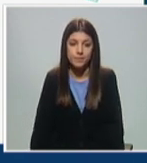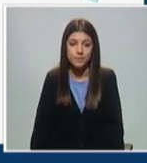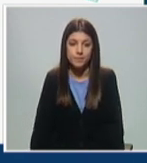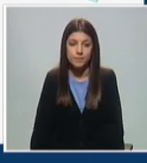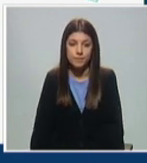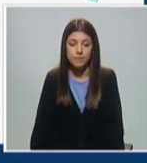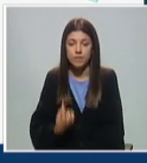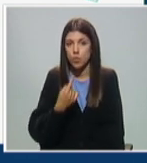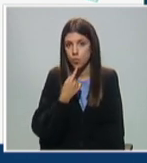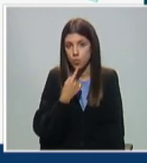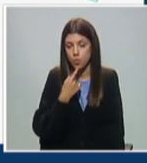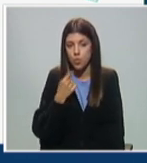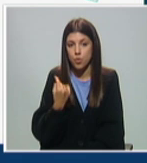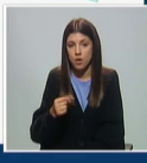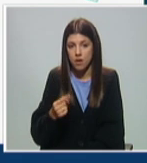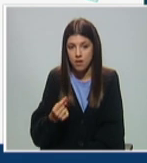temos muitas.